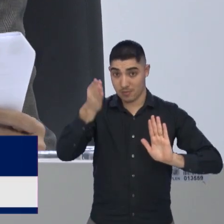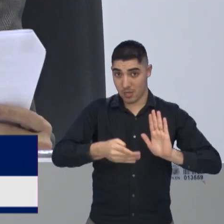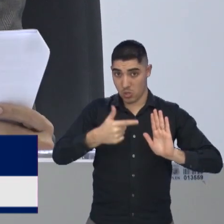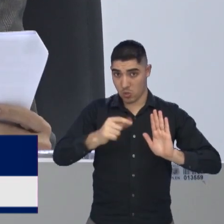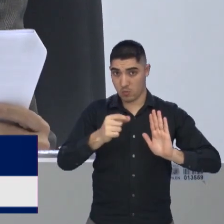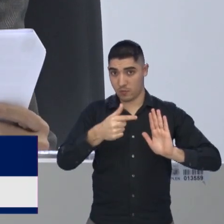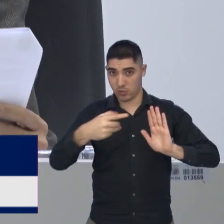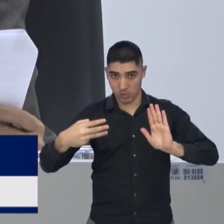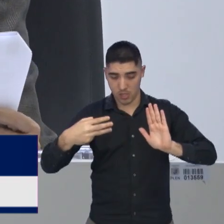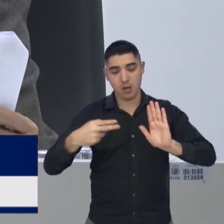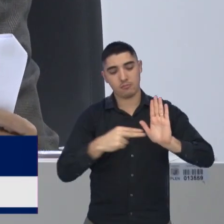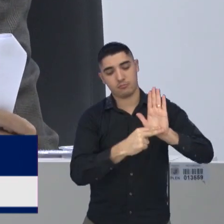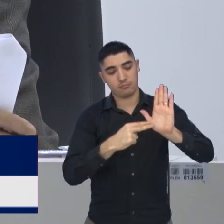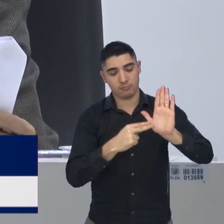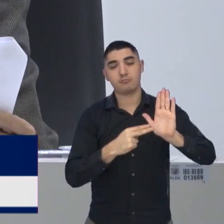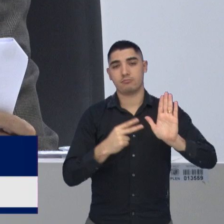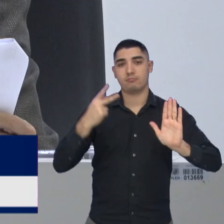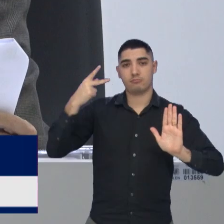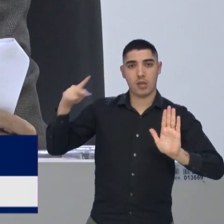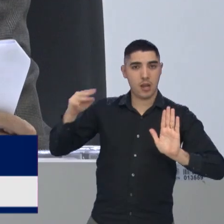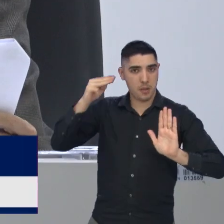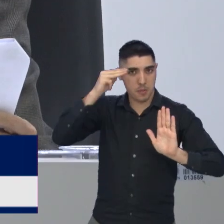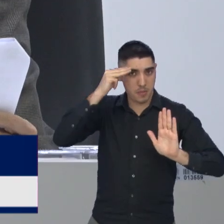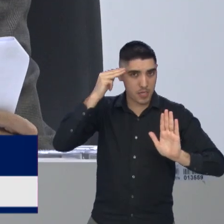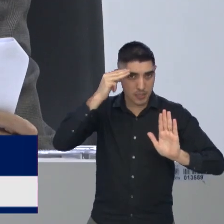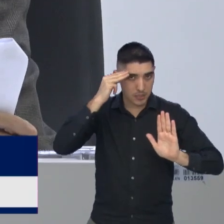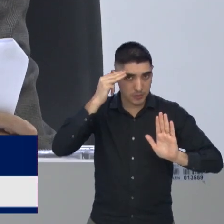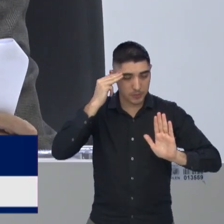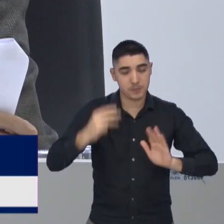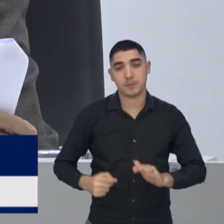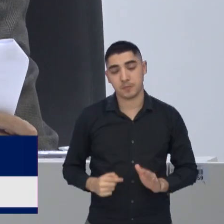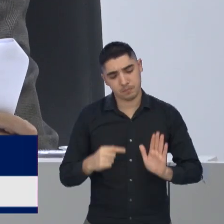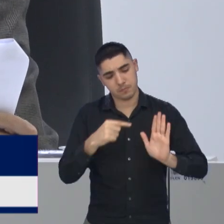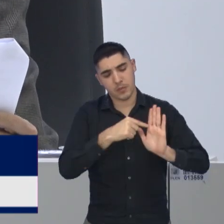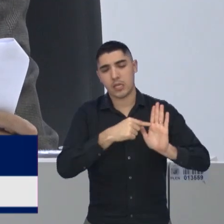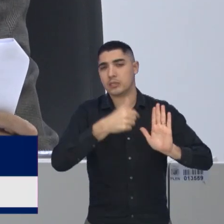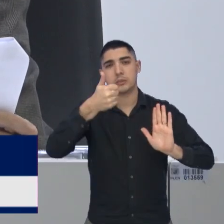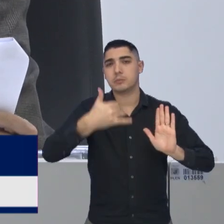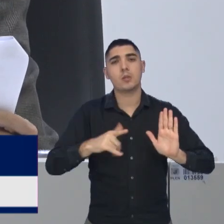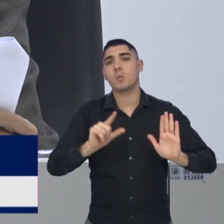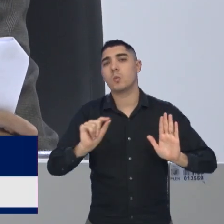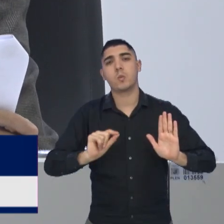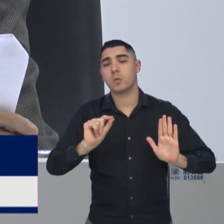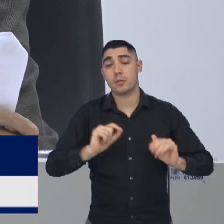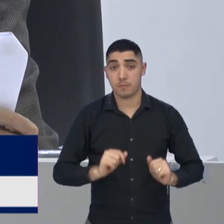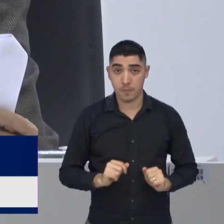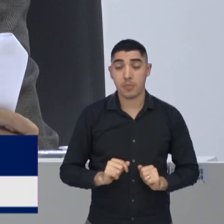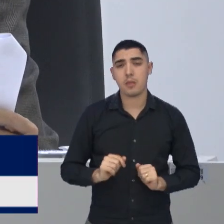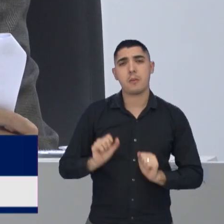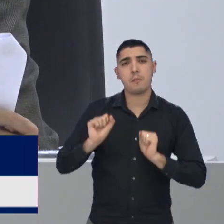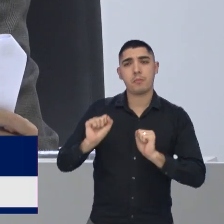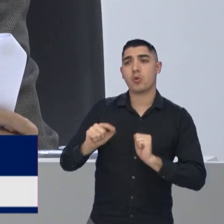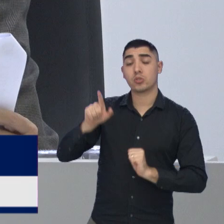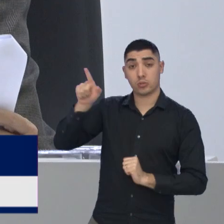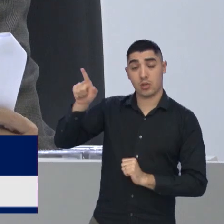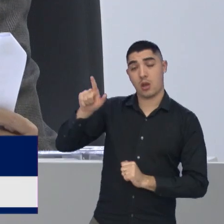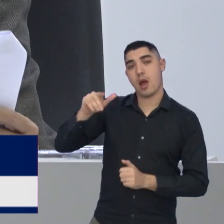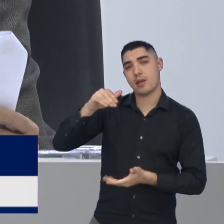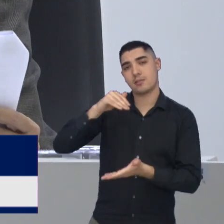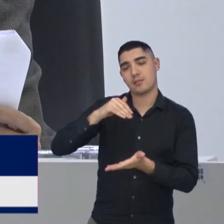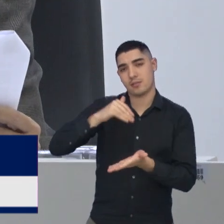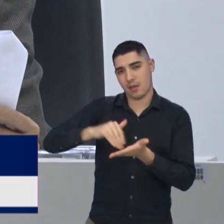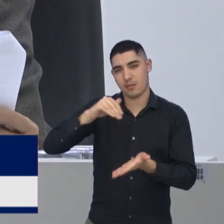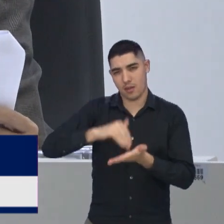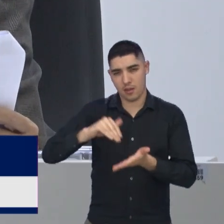273/2023. Autoria, vereador Marcelo Garcia. Dispõe sobre a notificação à Secretaria Municipal de Saúde